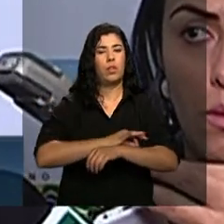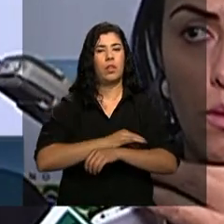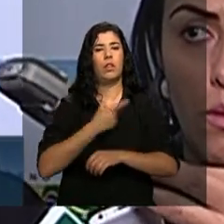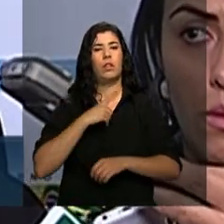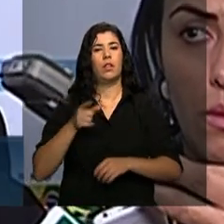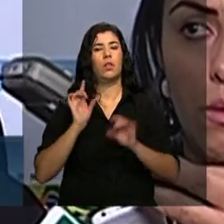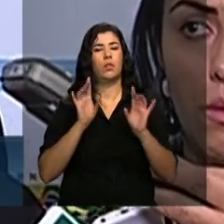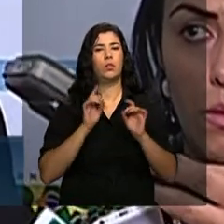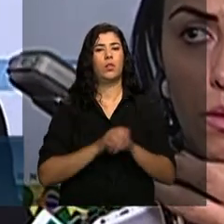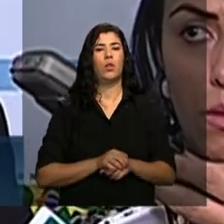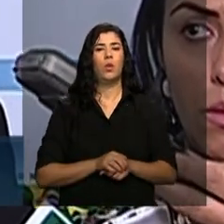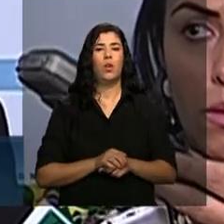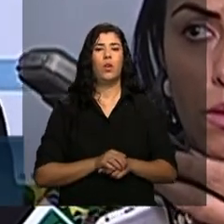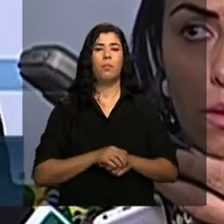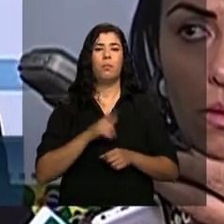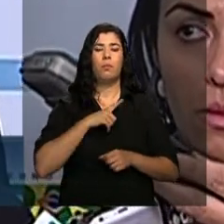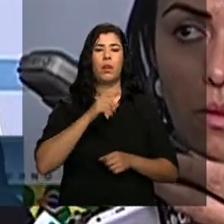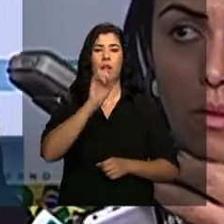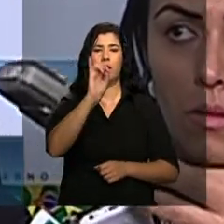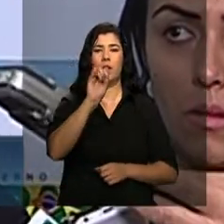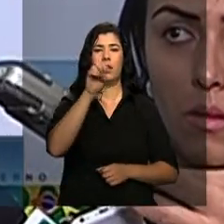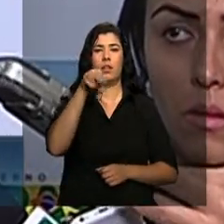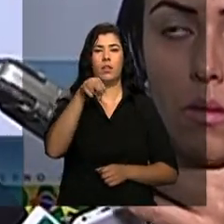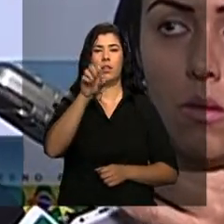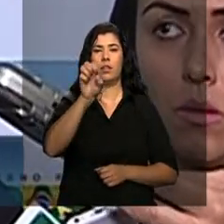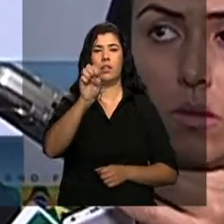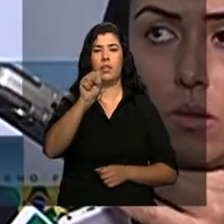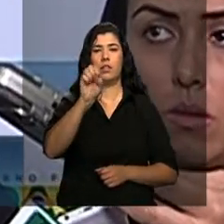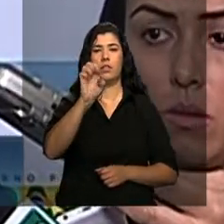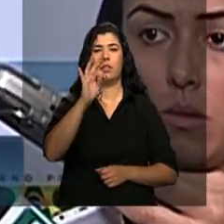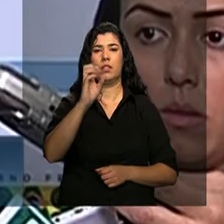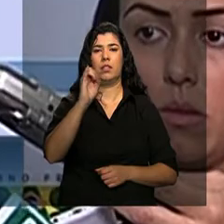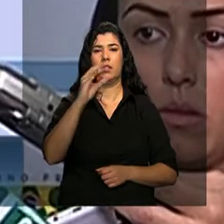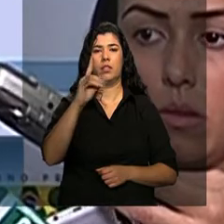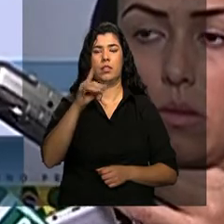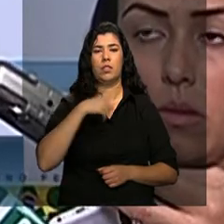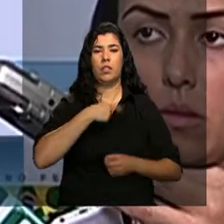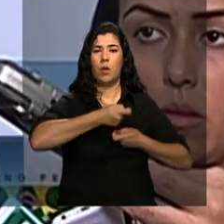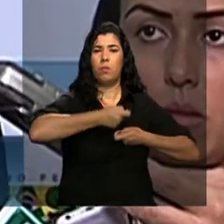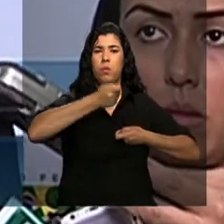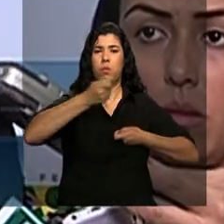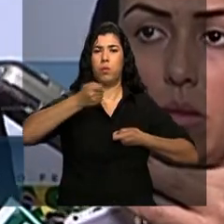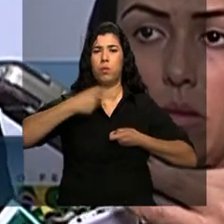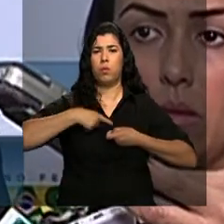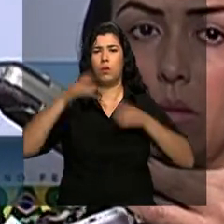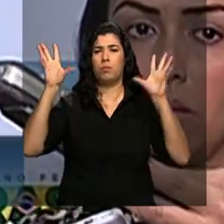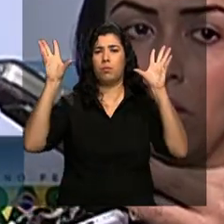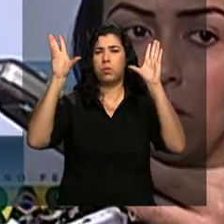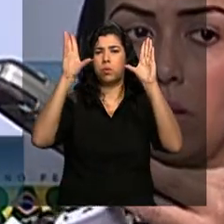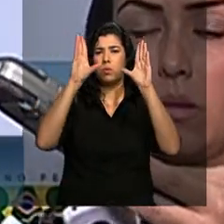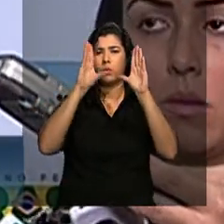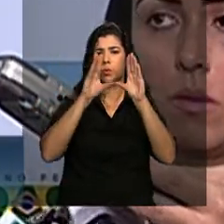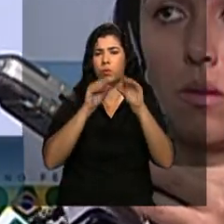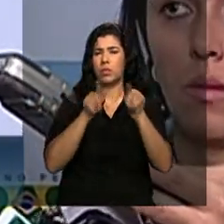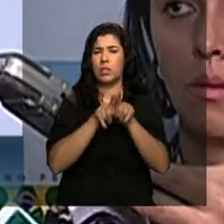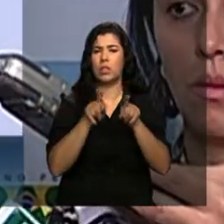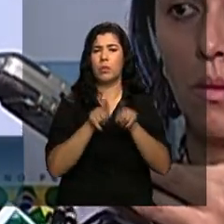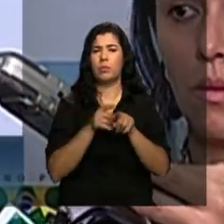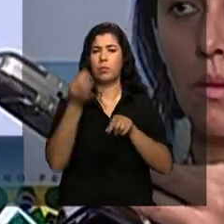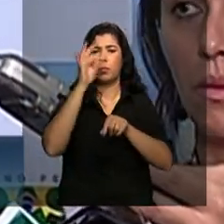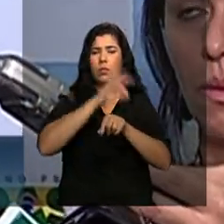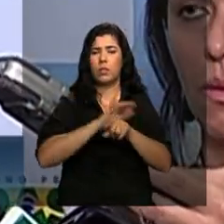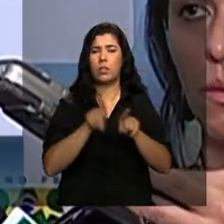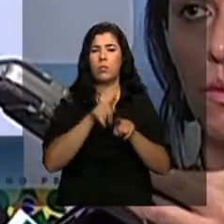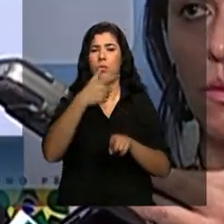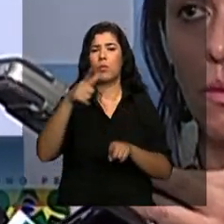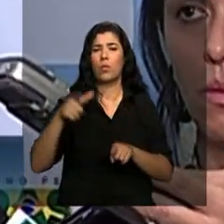com a pulverização com inseticida nas áreas que estão tendo epidemia, como naquelas áreas que não estão tendo